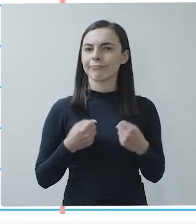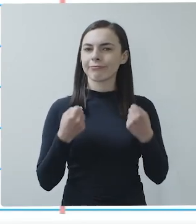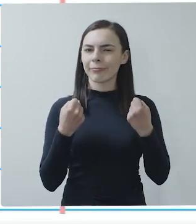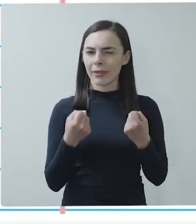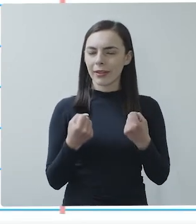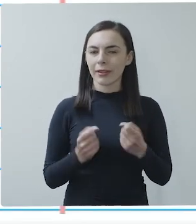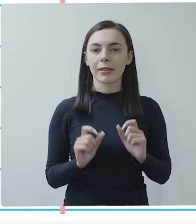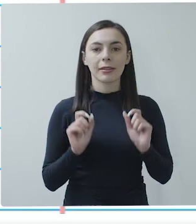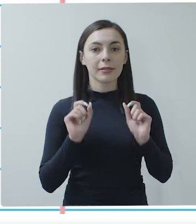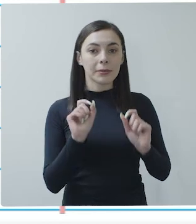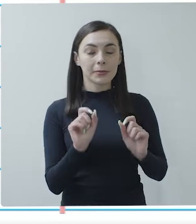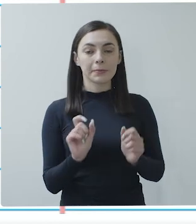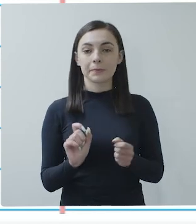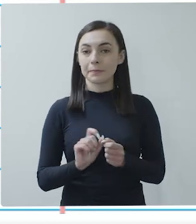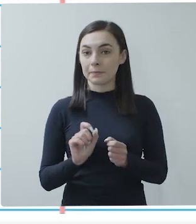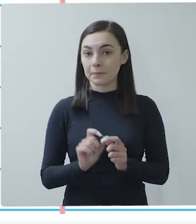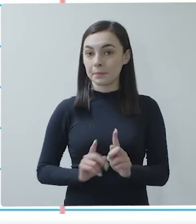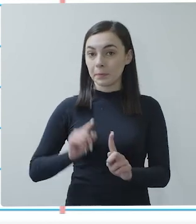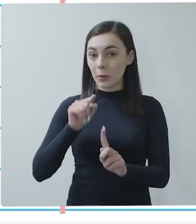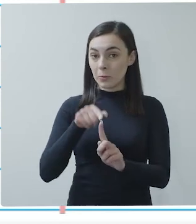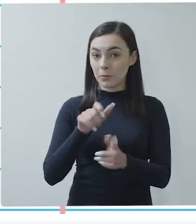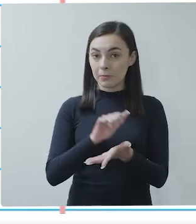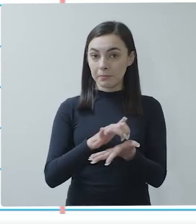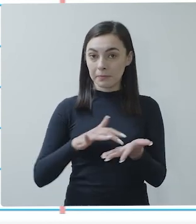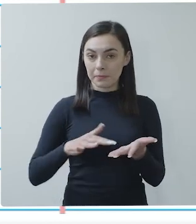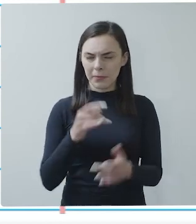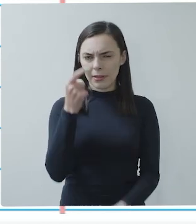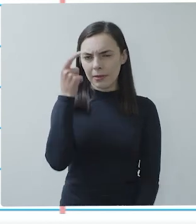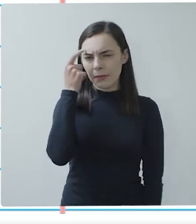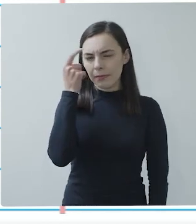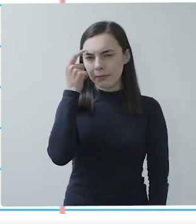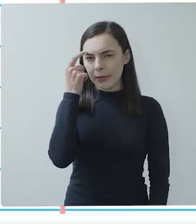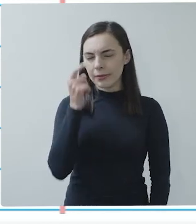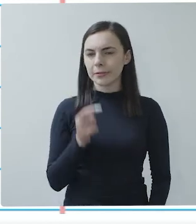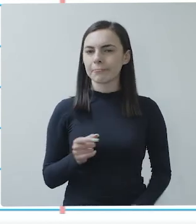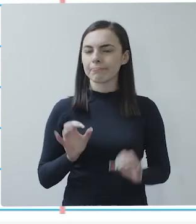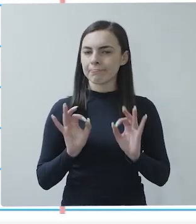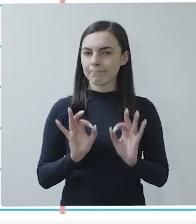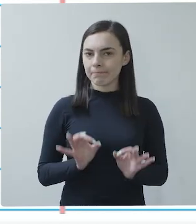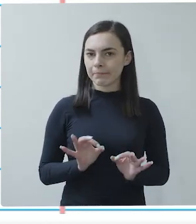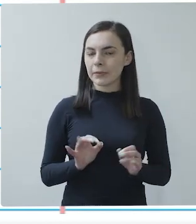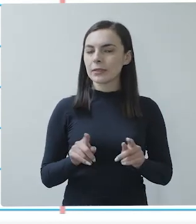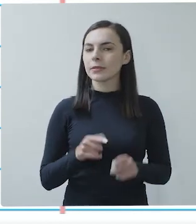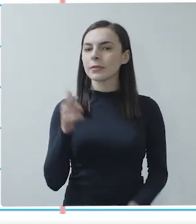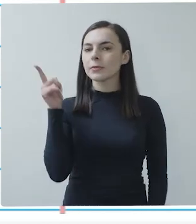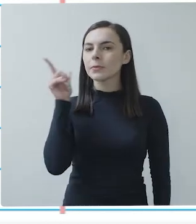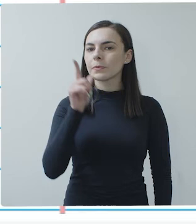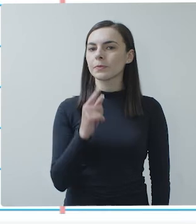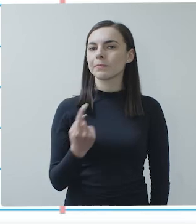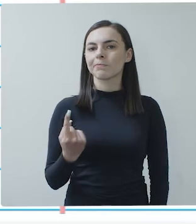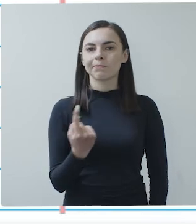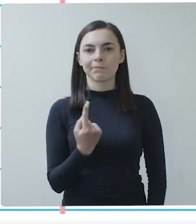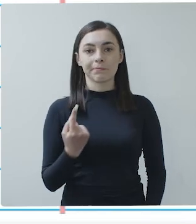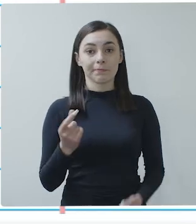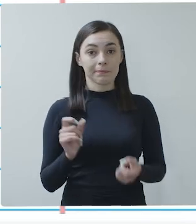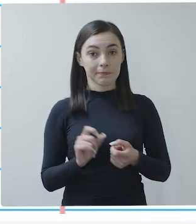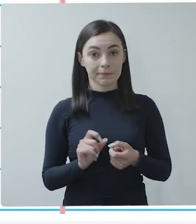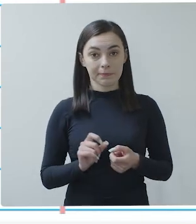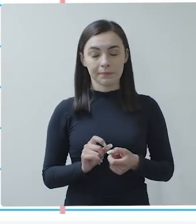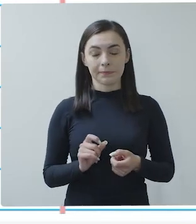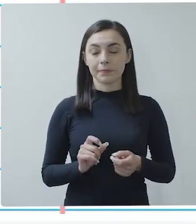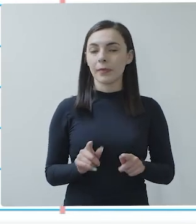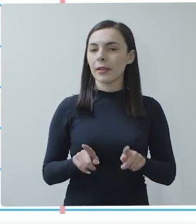tá bom? Quero que vocês façam essa atividade pensando bem, quero ver se vocês conseguem fazer sozinhos.